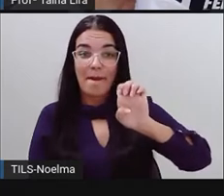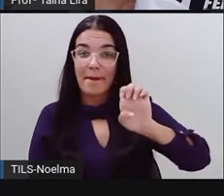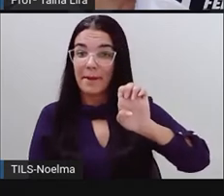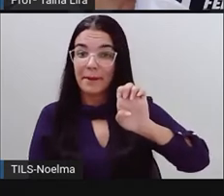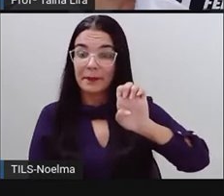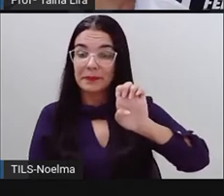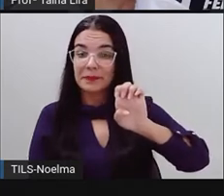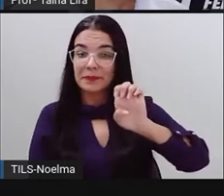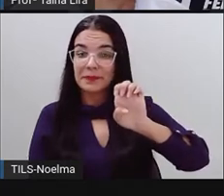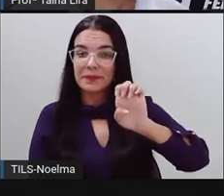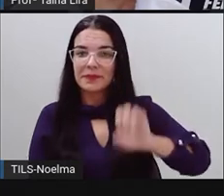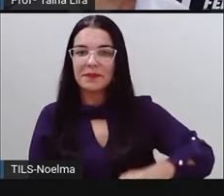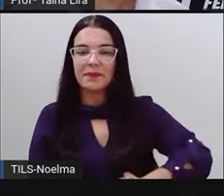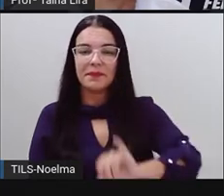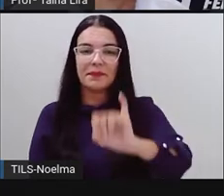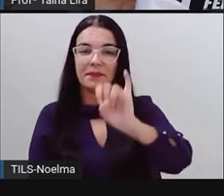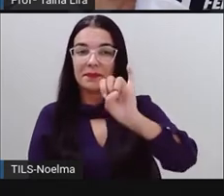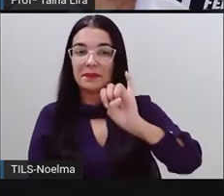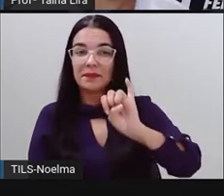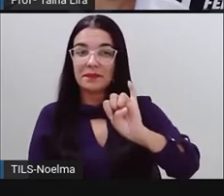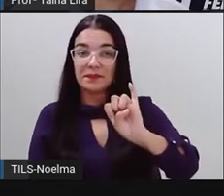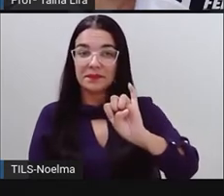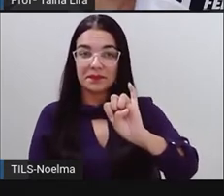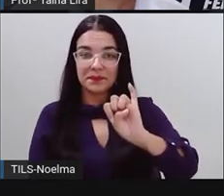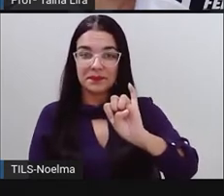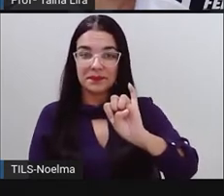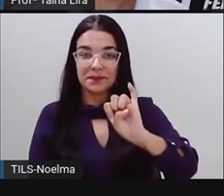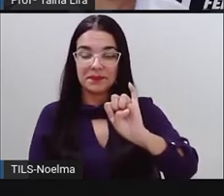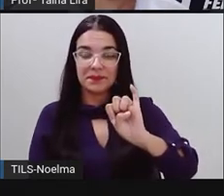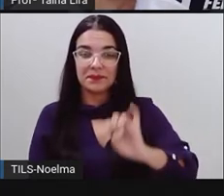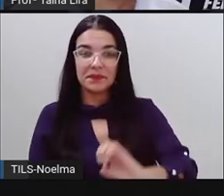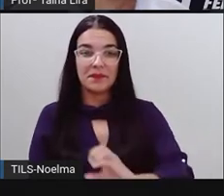ué ui